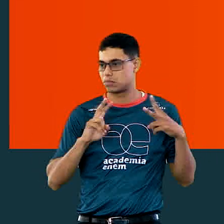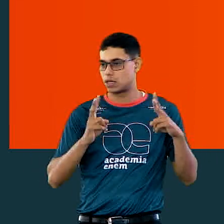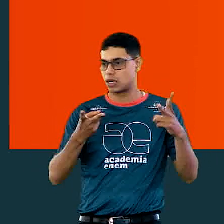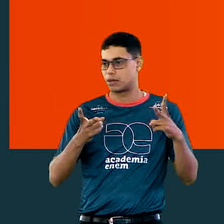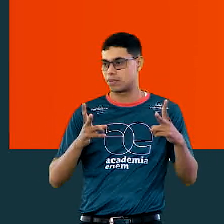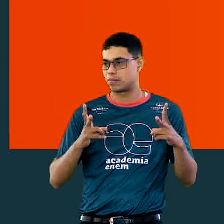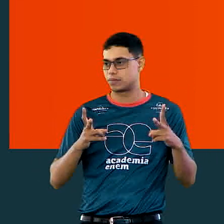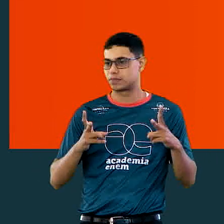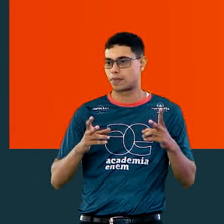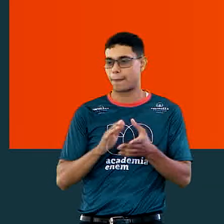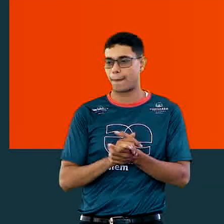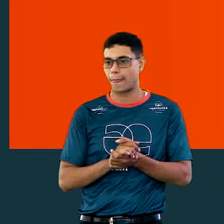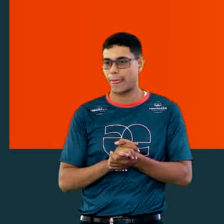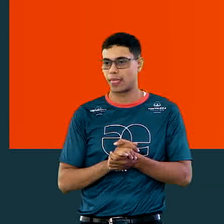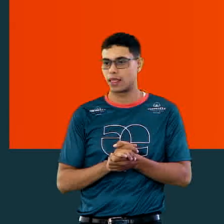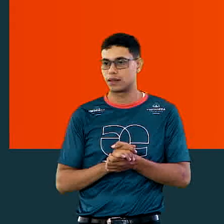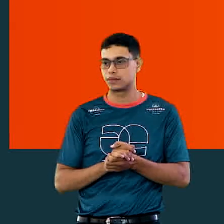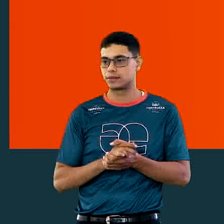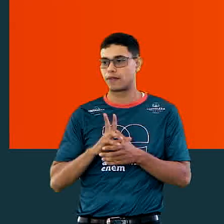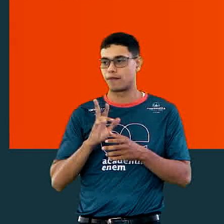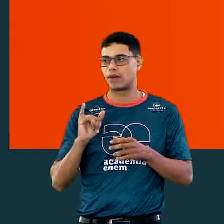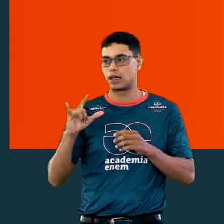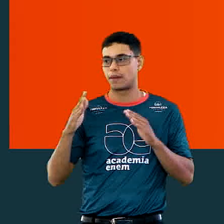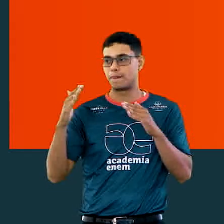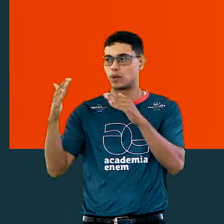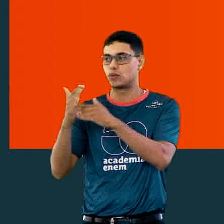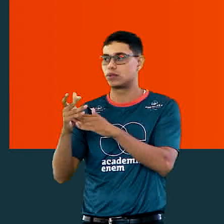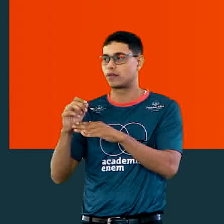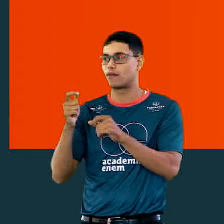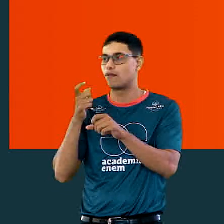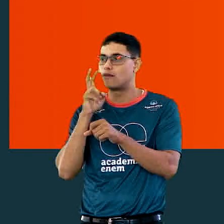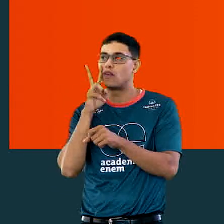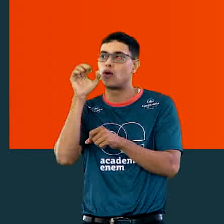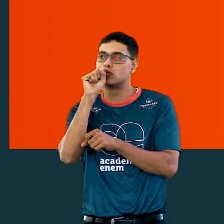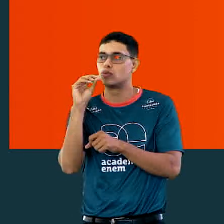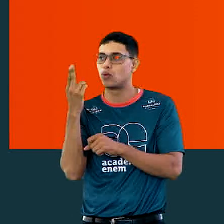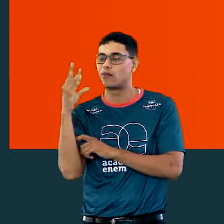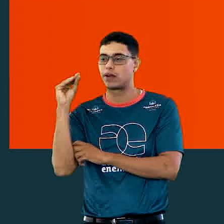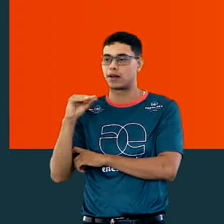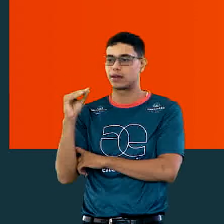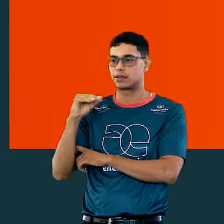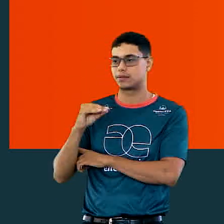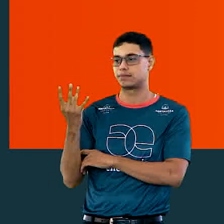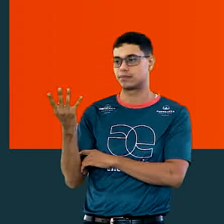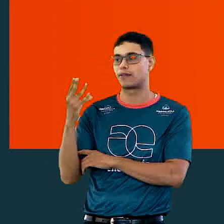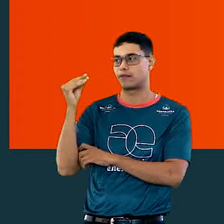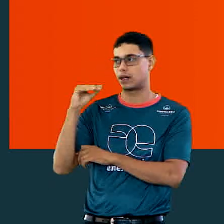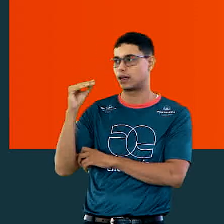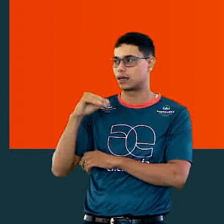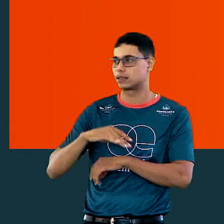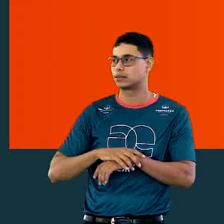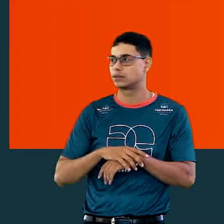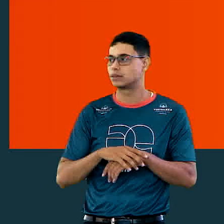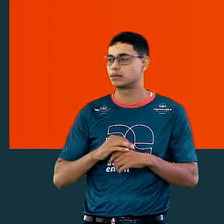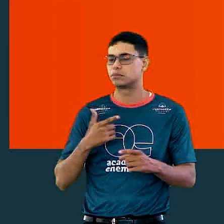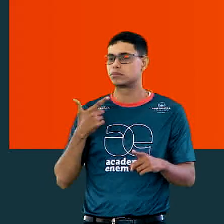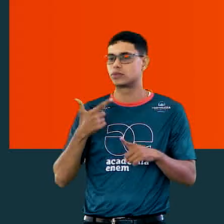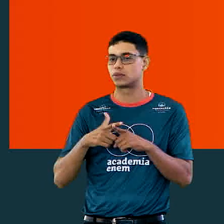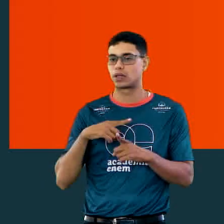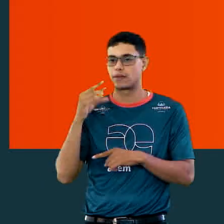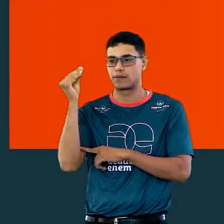Na segunda situação, a água vai chegar lá na ponta, mais forte ou mais fraca? Mais fraca. Por